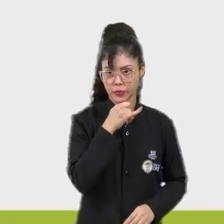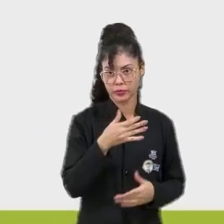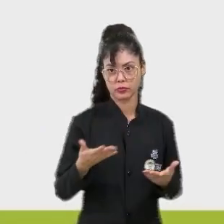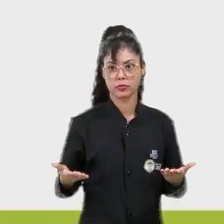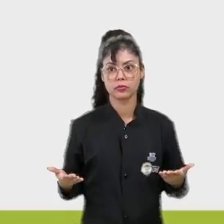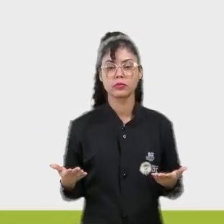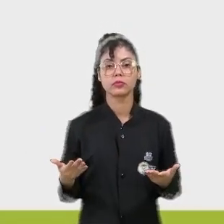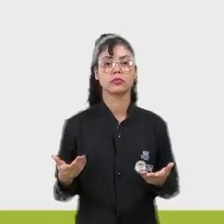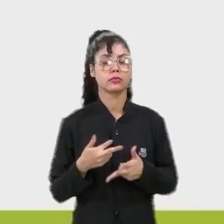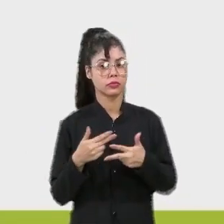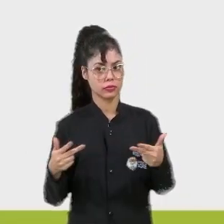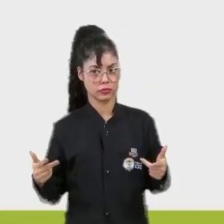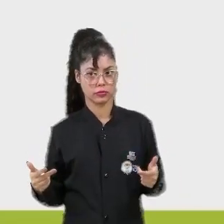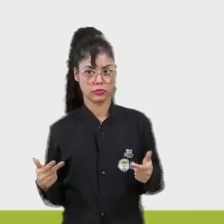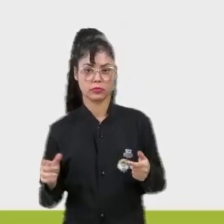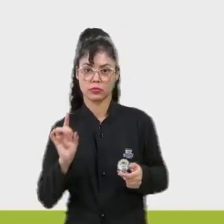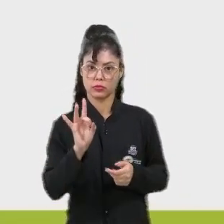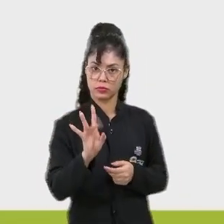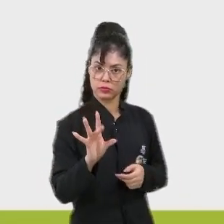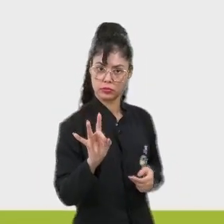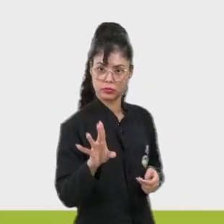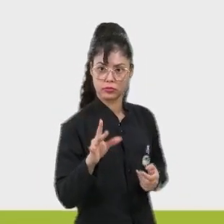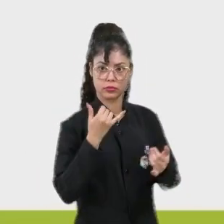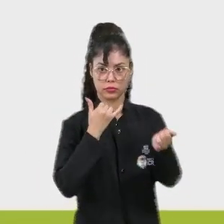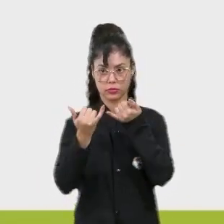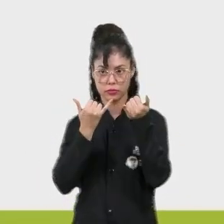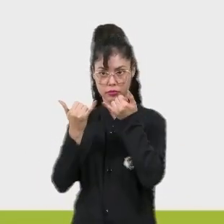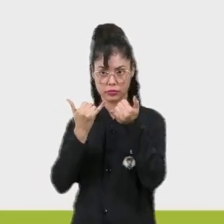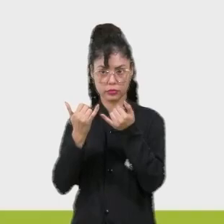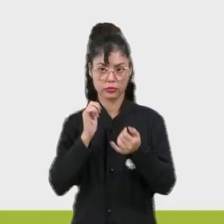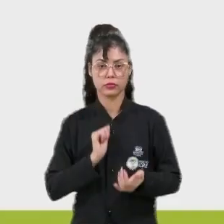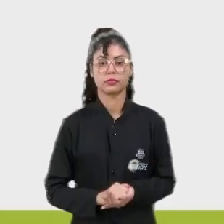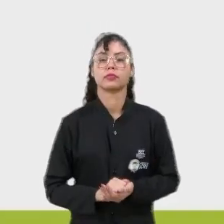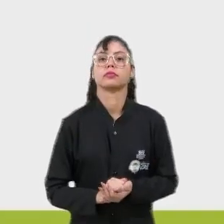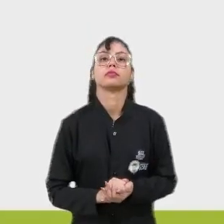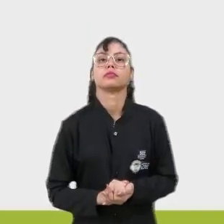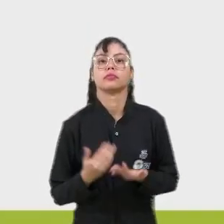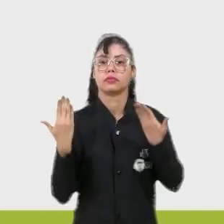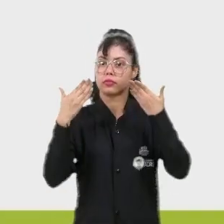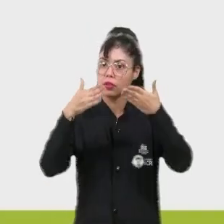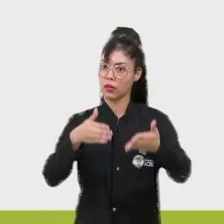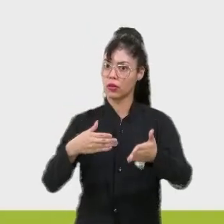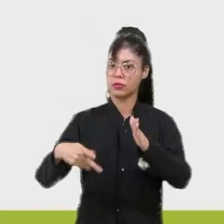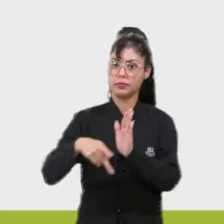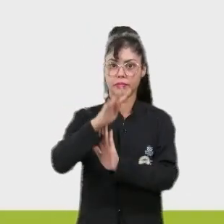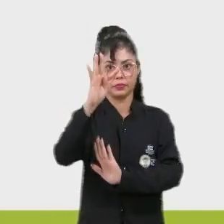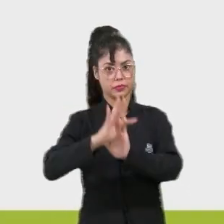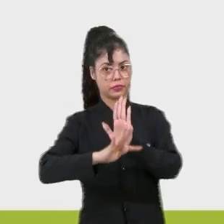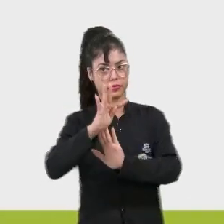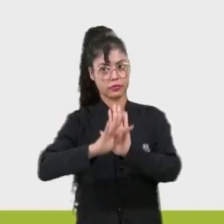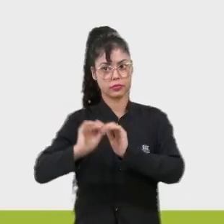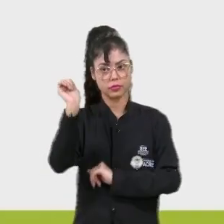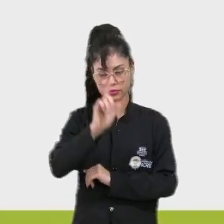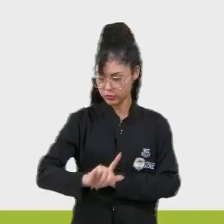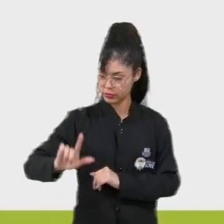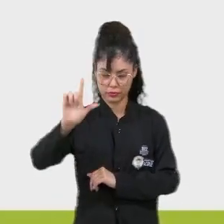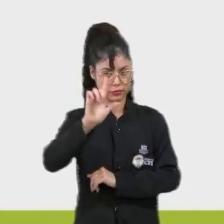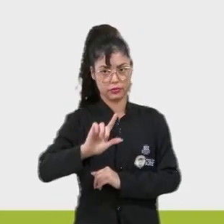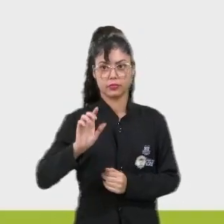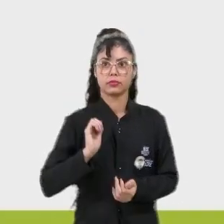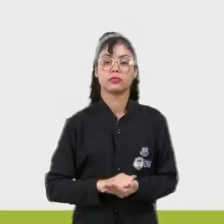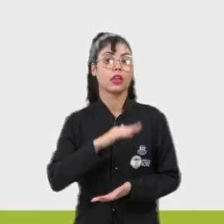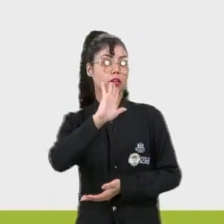a determinada coisa. É apenas a informação que é o foco desse texto não literário. No